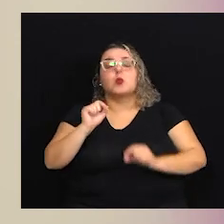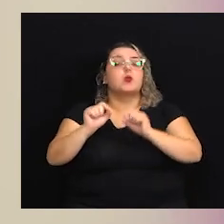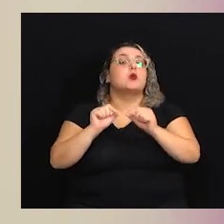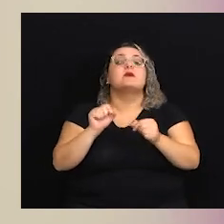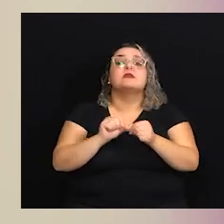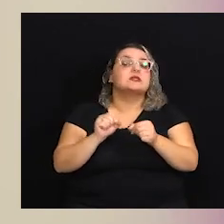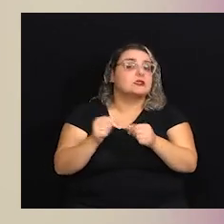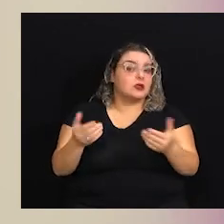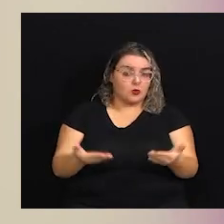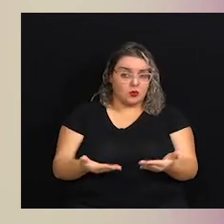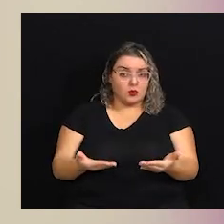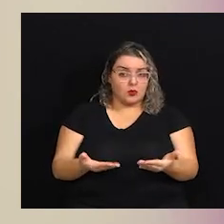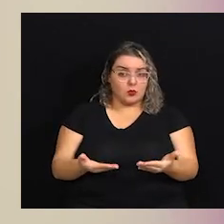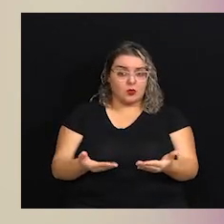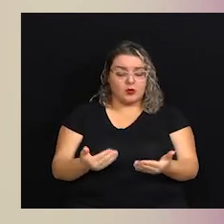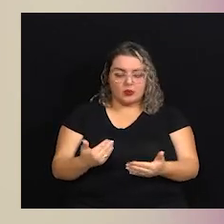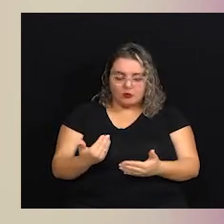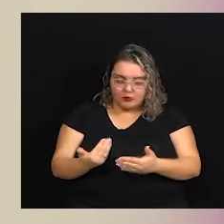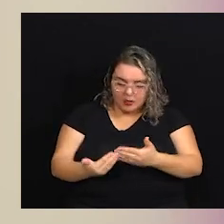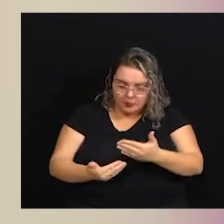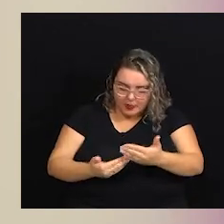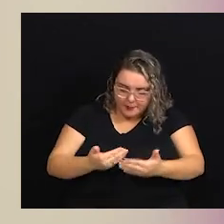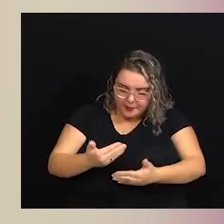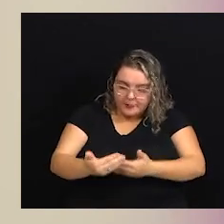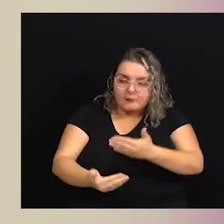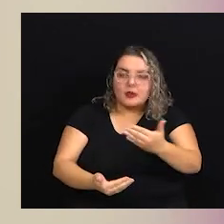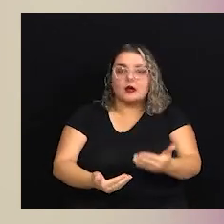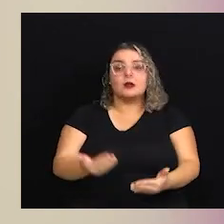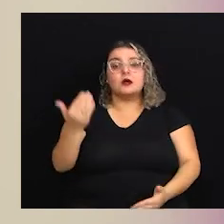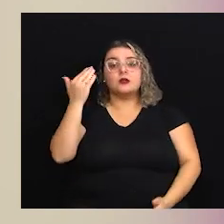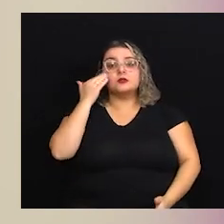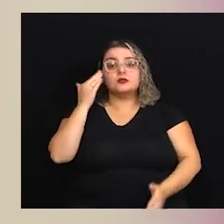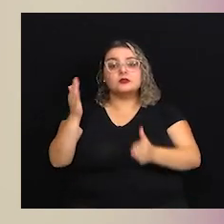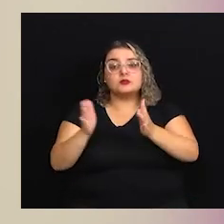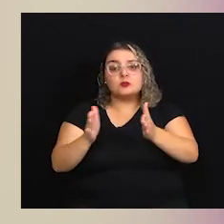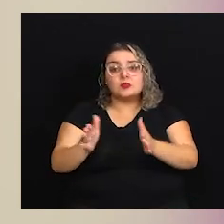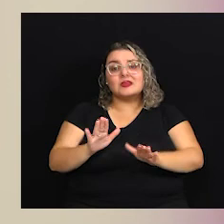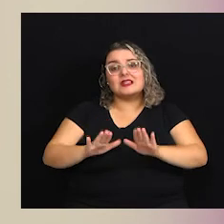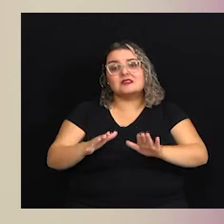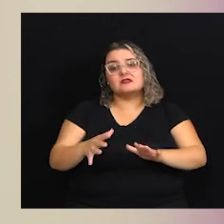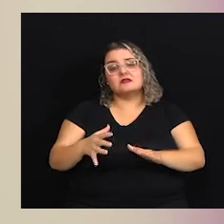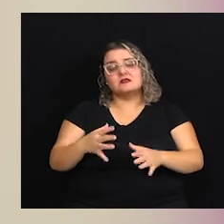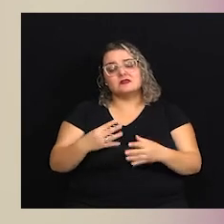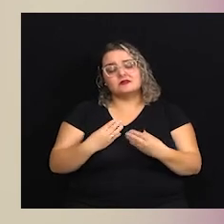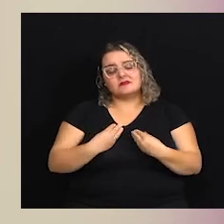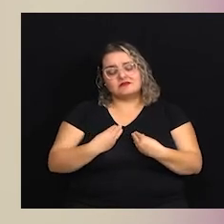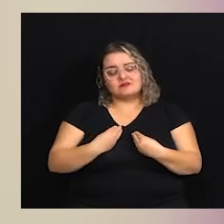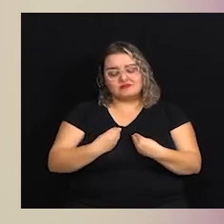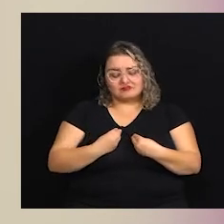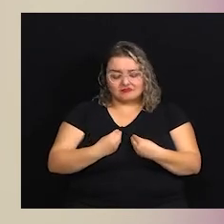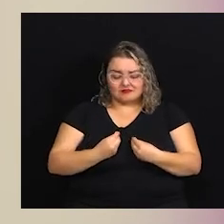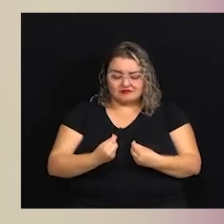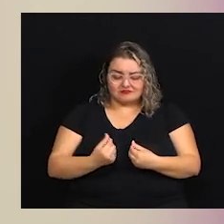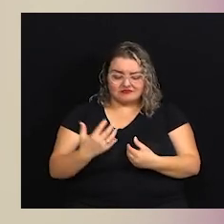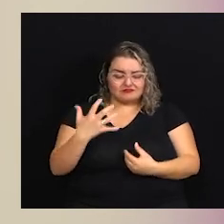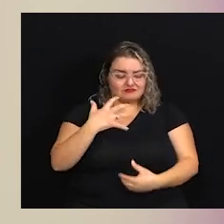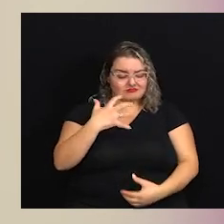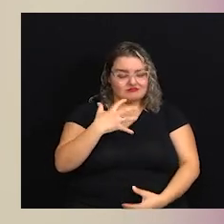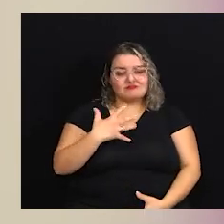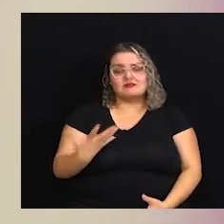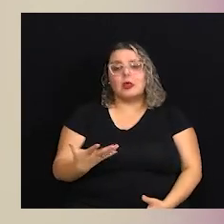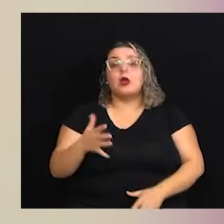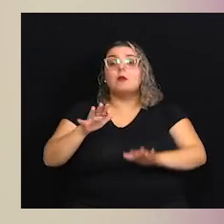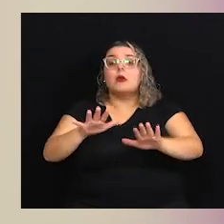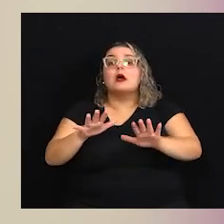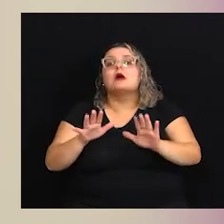você. O que você tem que fazer agora é dar os próximos passos. Porque eu sei que no momento você pode estar se sentindo até frágil, porque tudo isso está